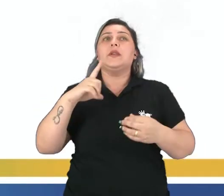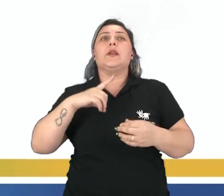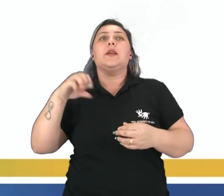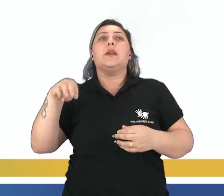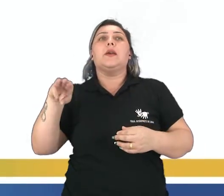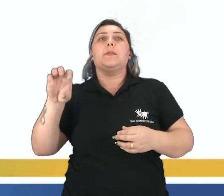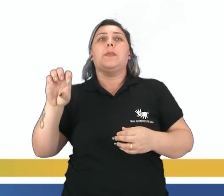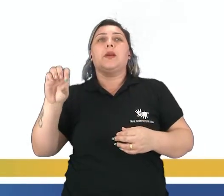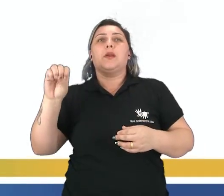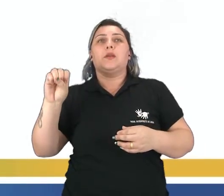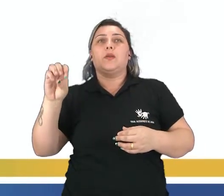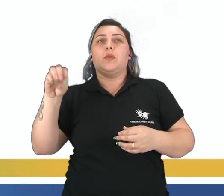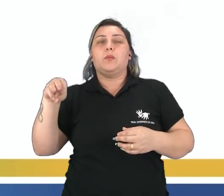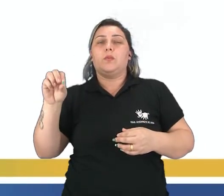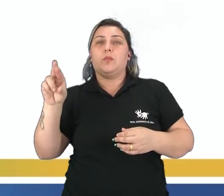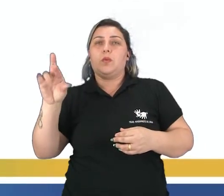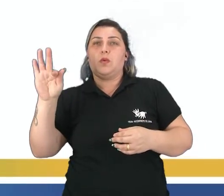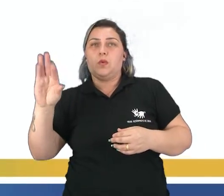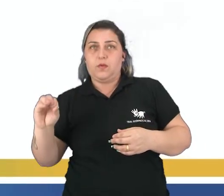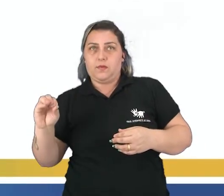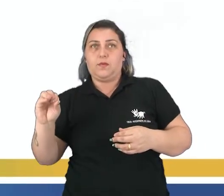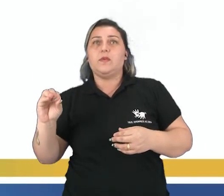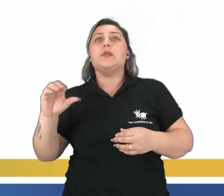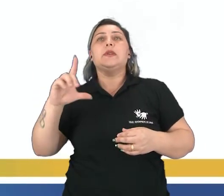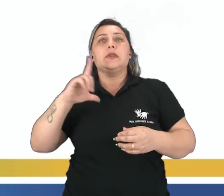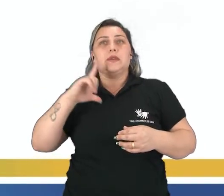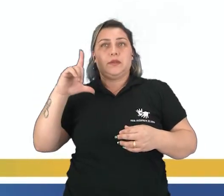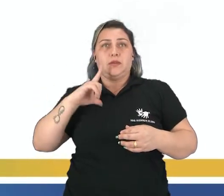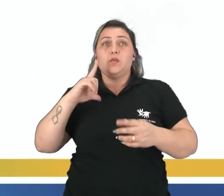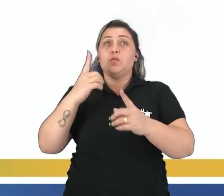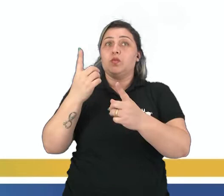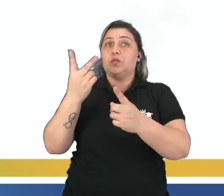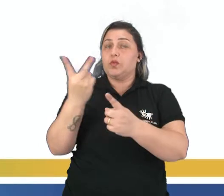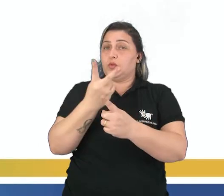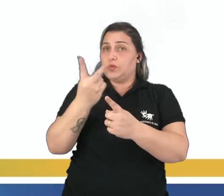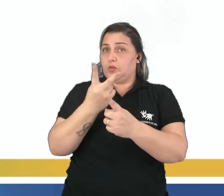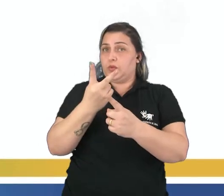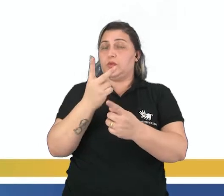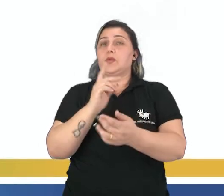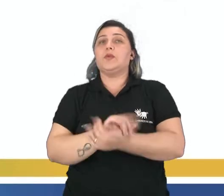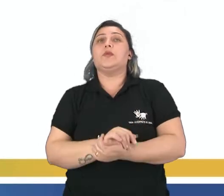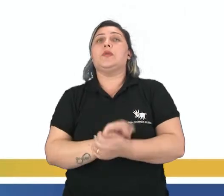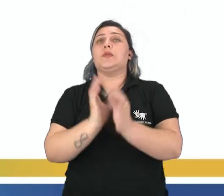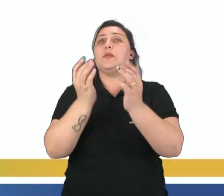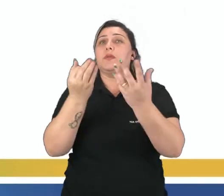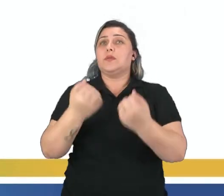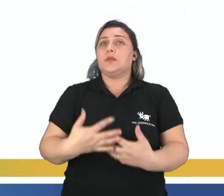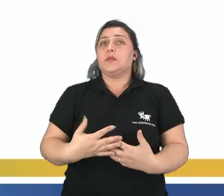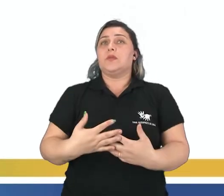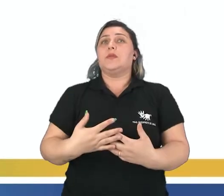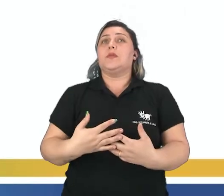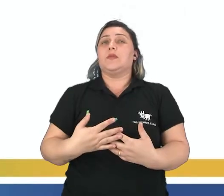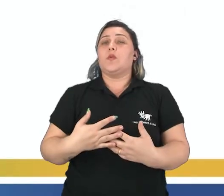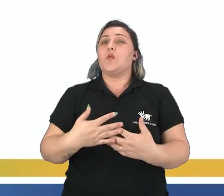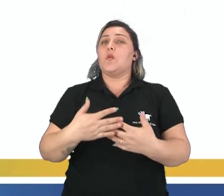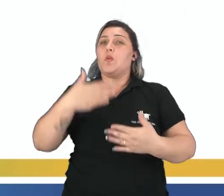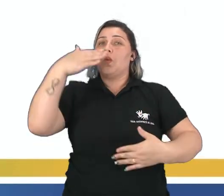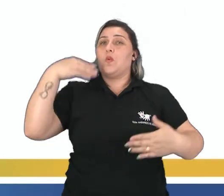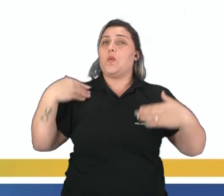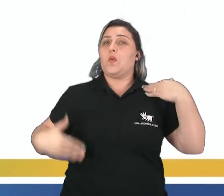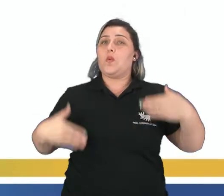os mesomorfos, que são biotipos intermediários, geralmente descritos como tendo corpo